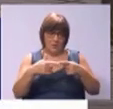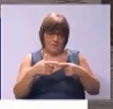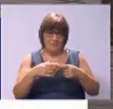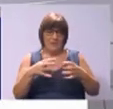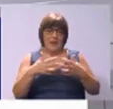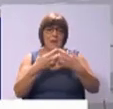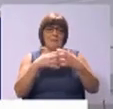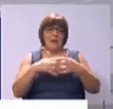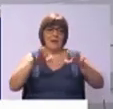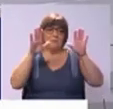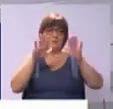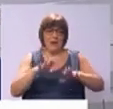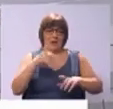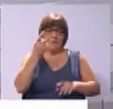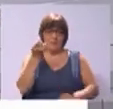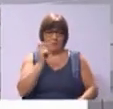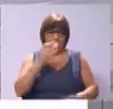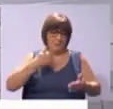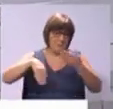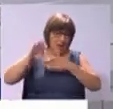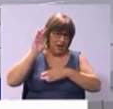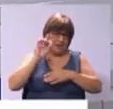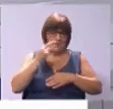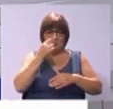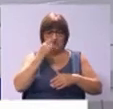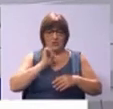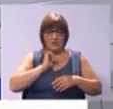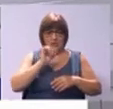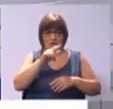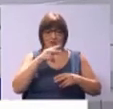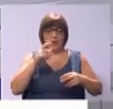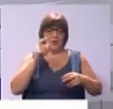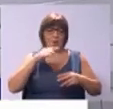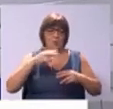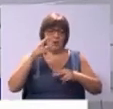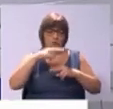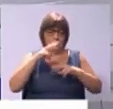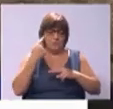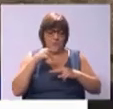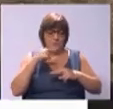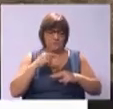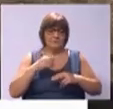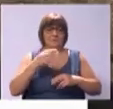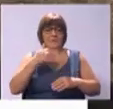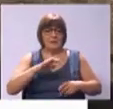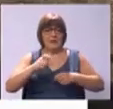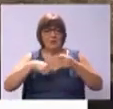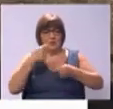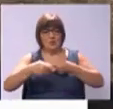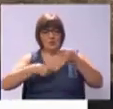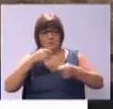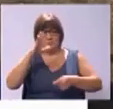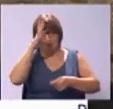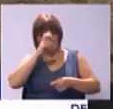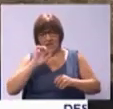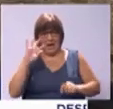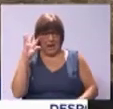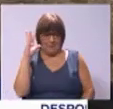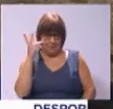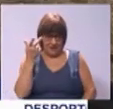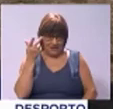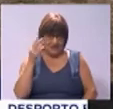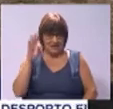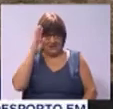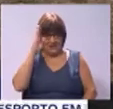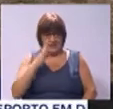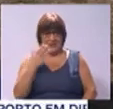As máquinas pararam há mais de um mês, por opção do promotor. Depois de longas semanas de negociação com o Ministério do Ambiente,